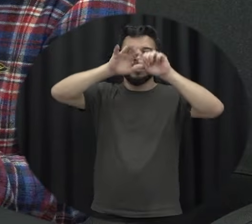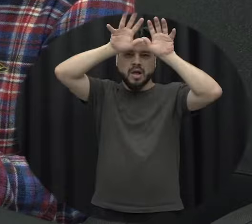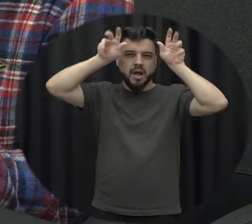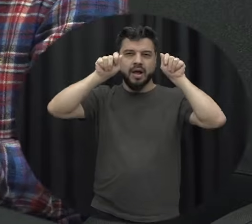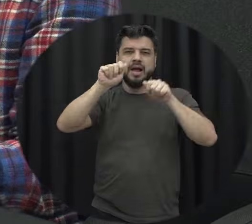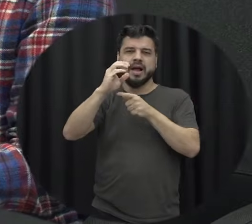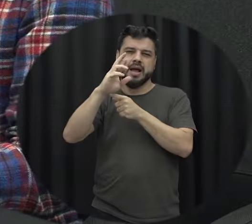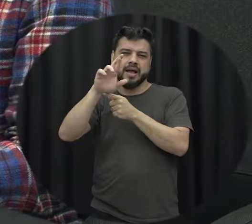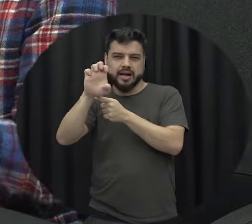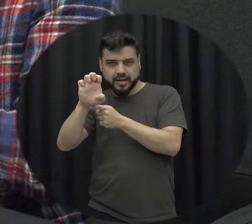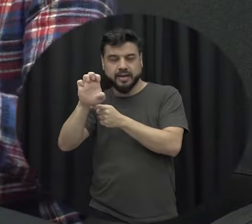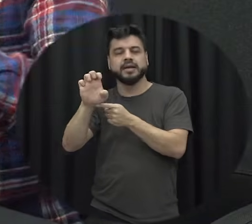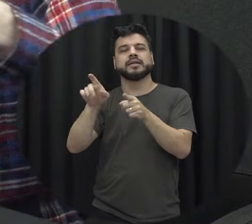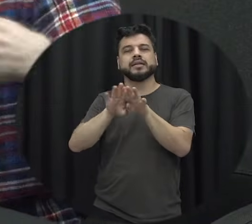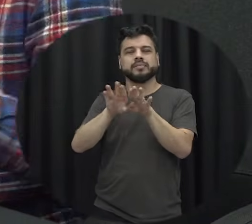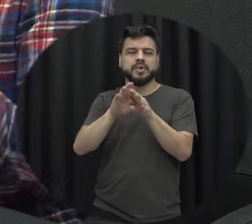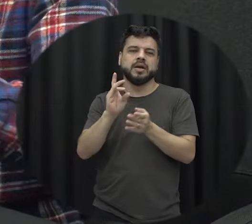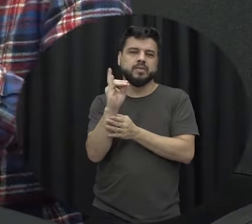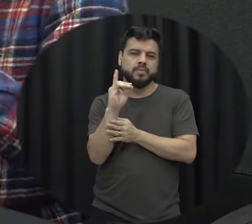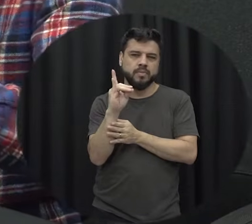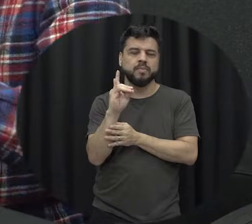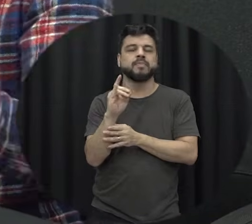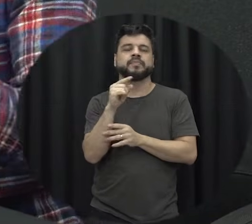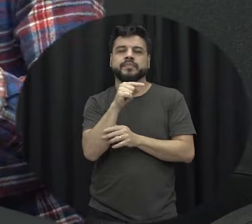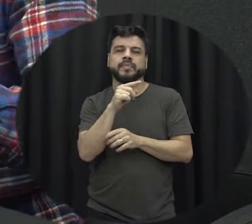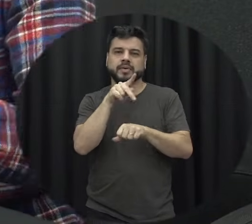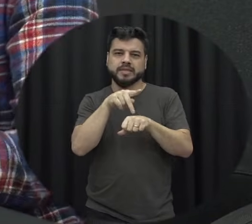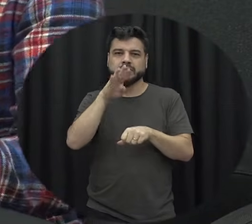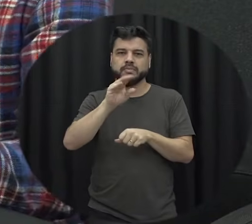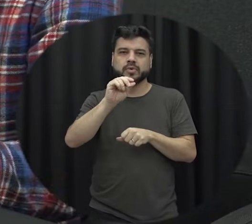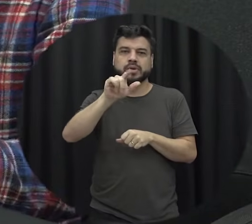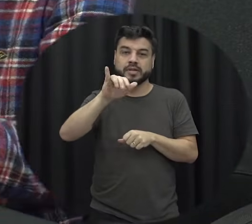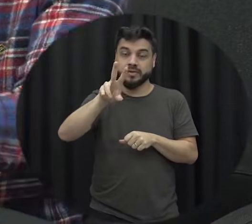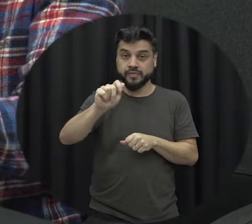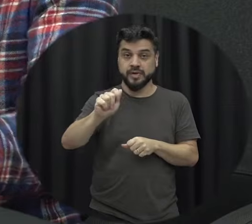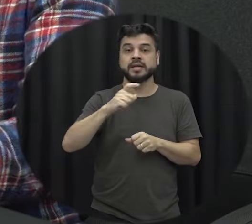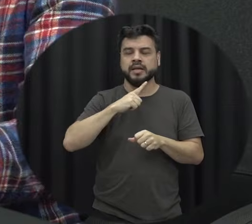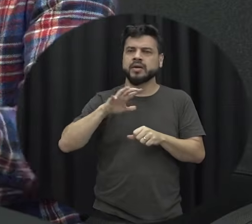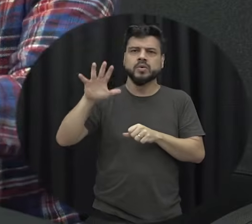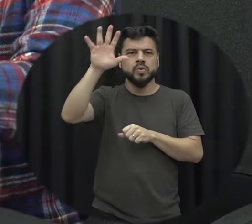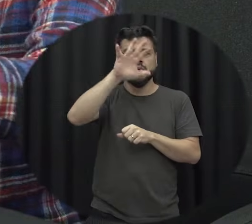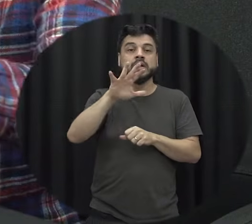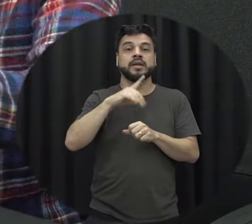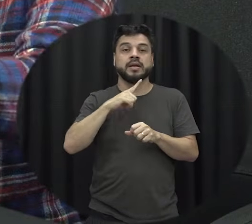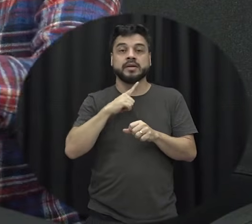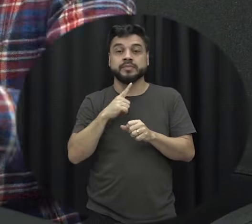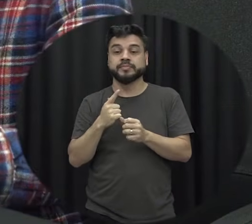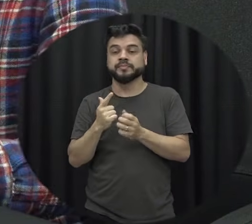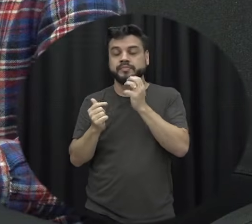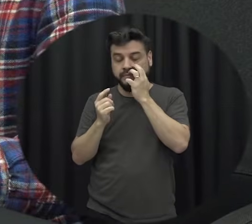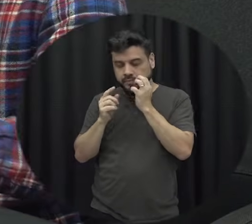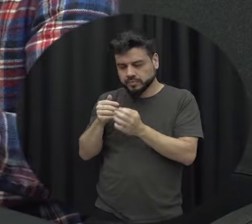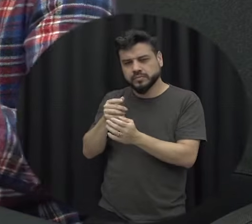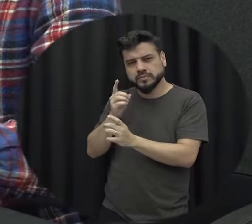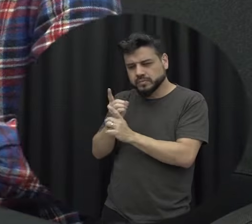da Bolívia. Tem alguns que estão fora desse território, mas a maior parte estão nessa região. São desenhos, né, escavações em